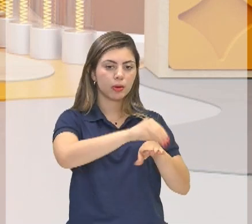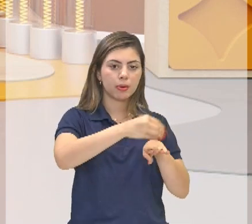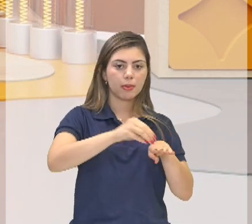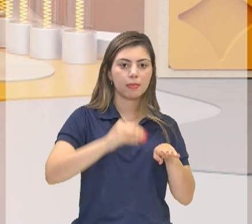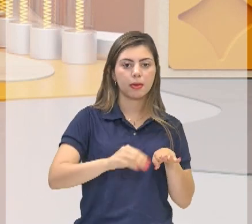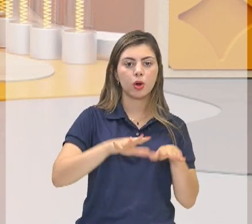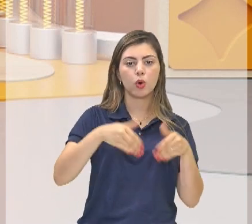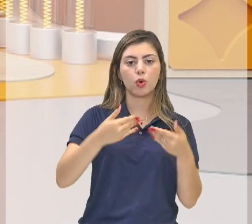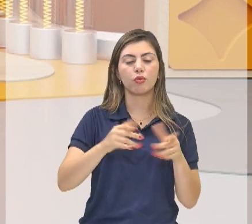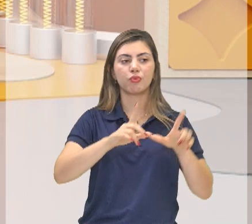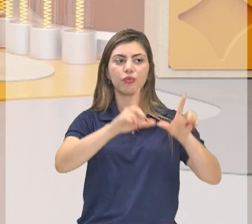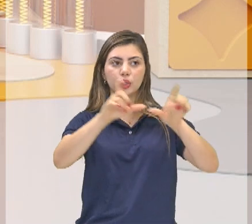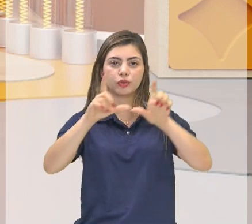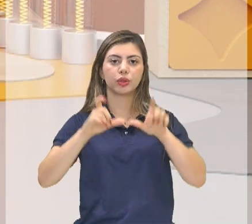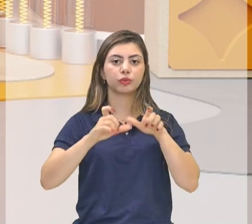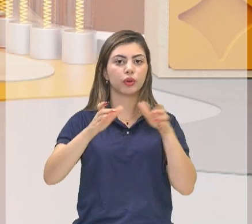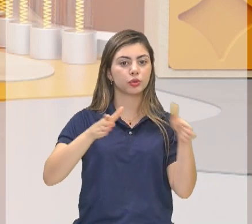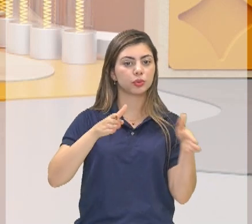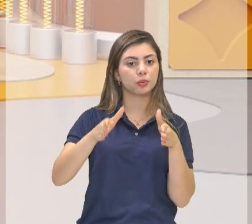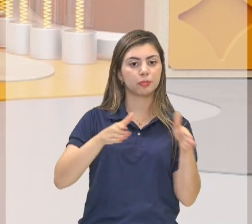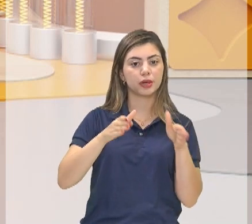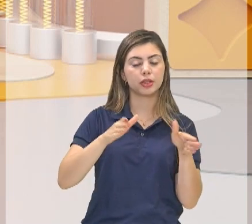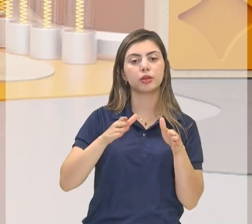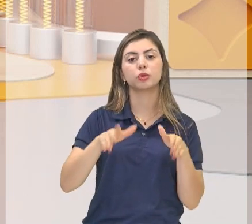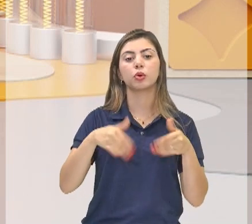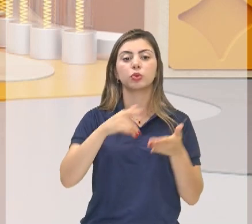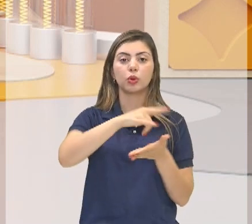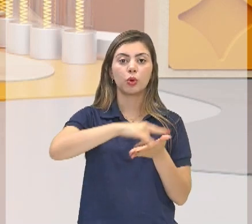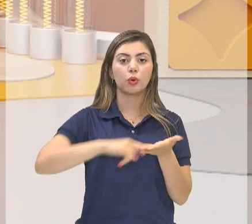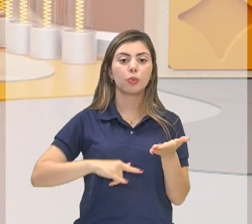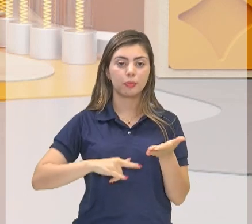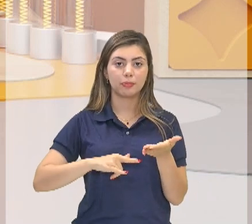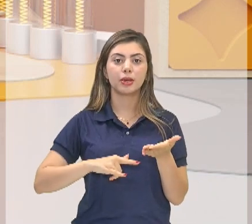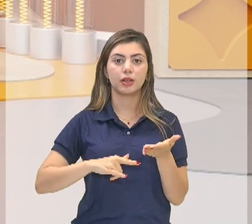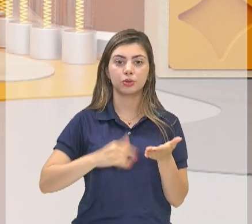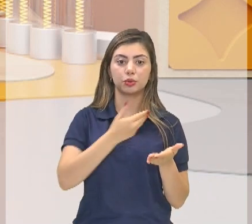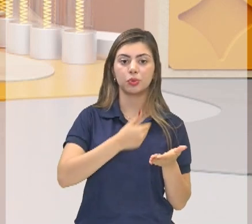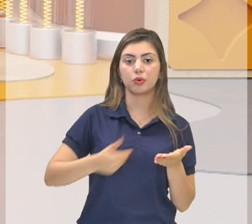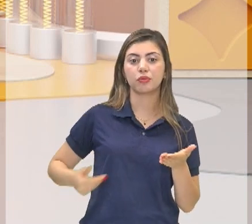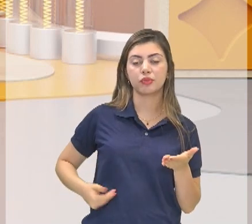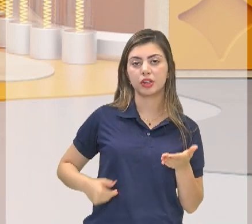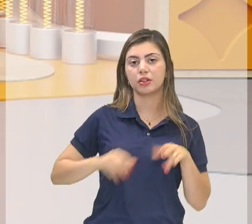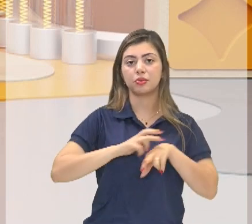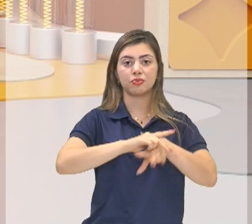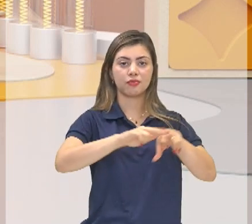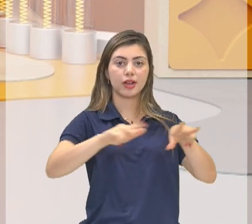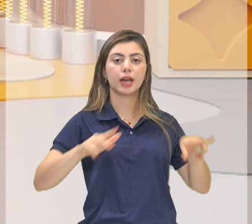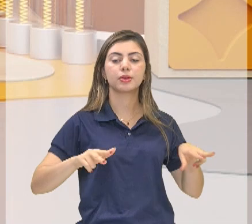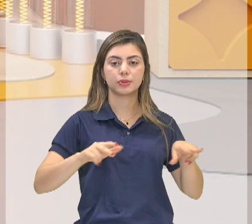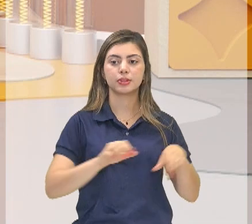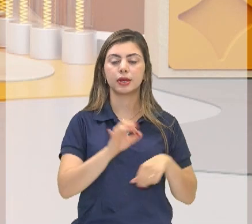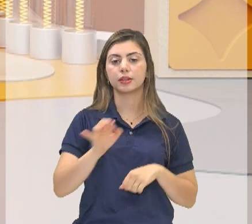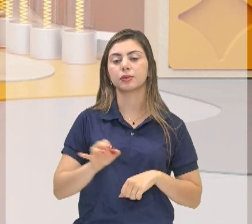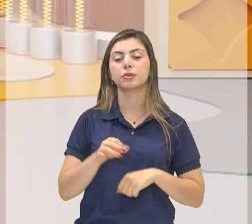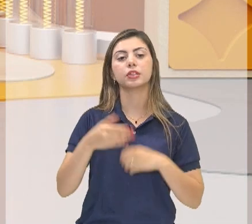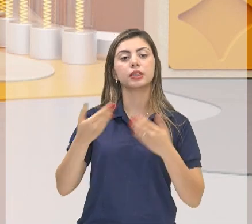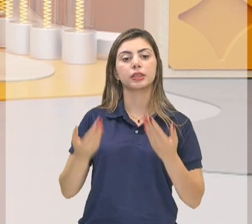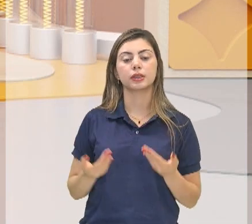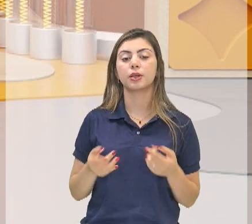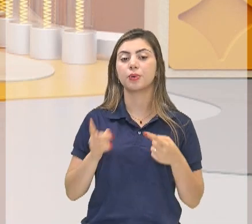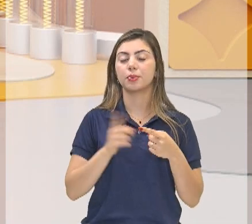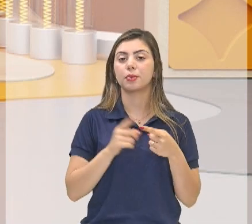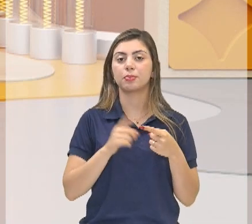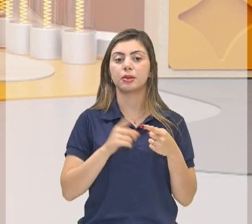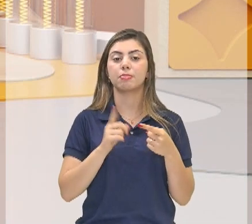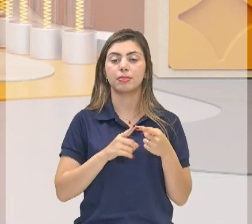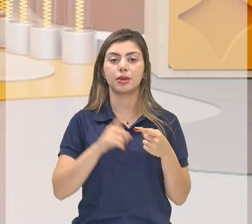fotografias da época, né, registros oficiais, entre outros. Então, basicamente, as fontes primárias